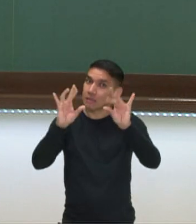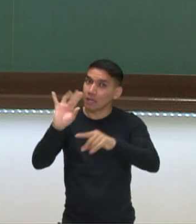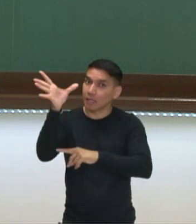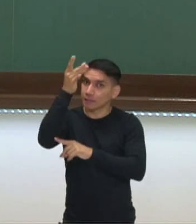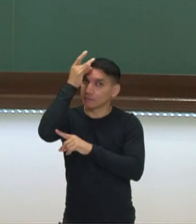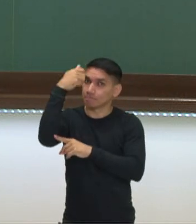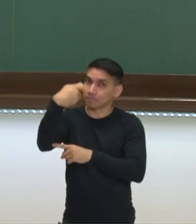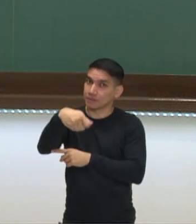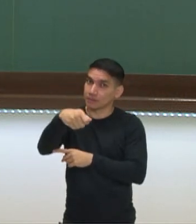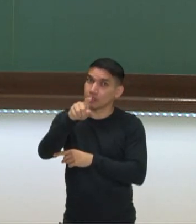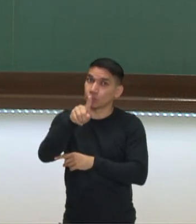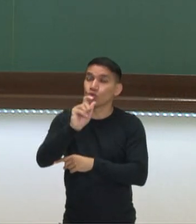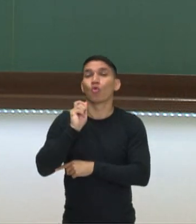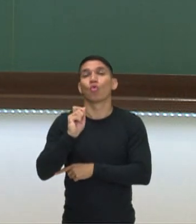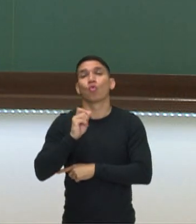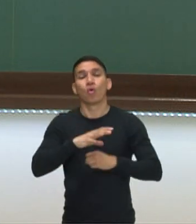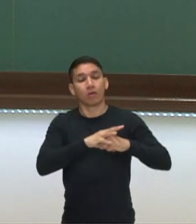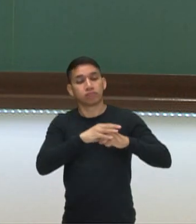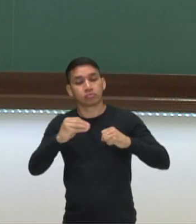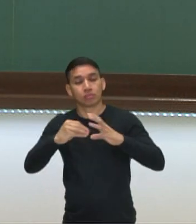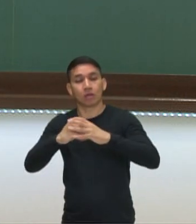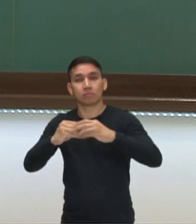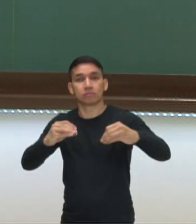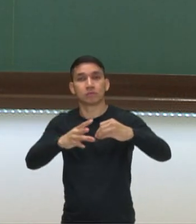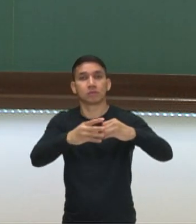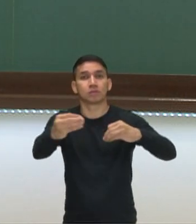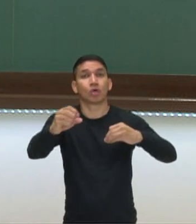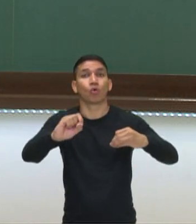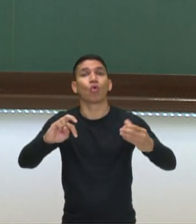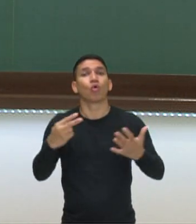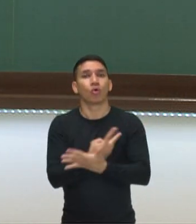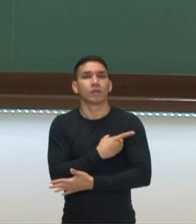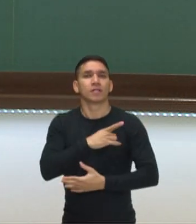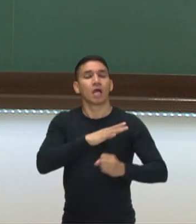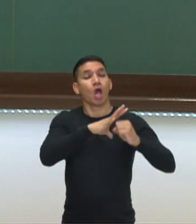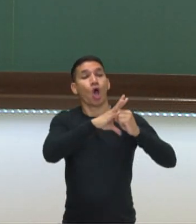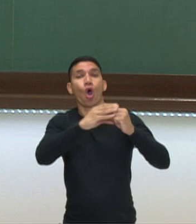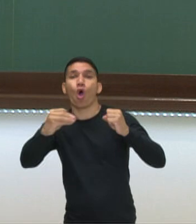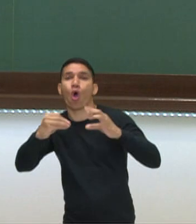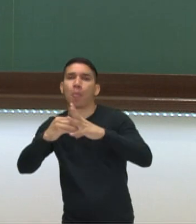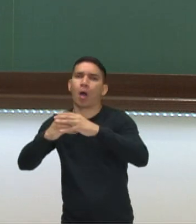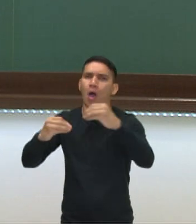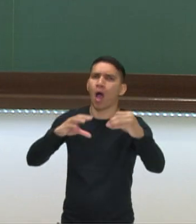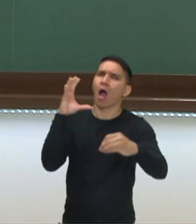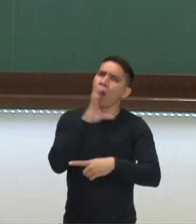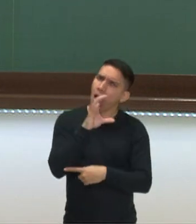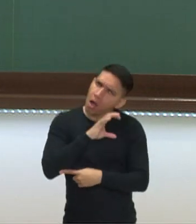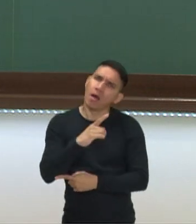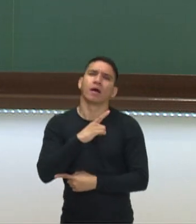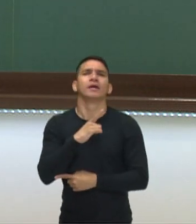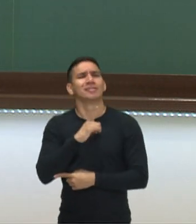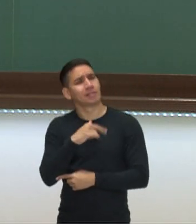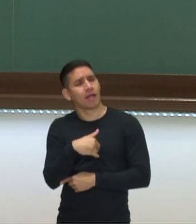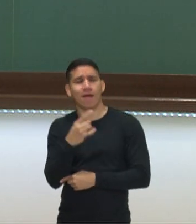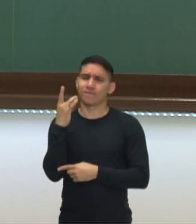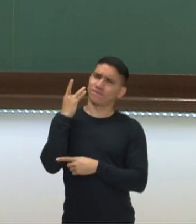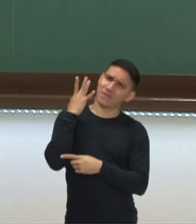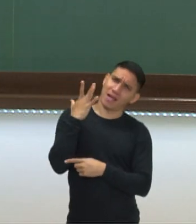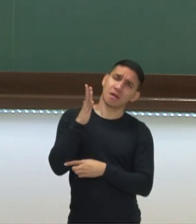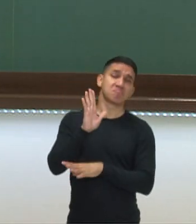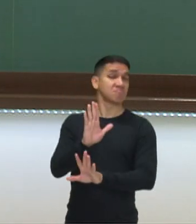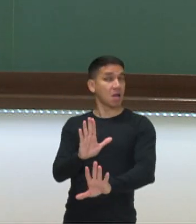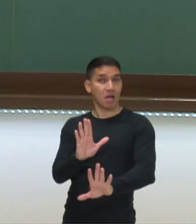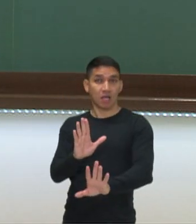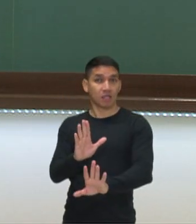mente, que reprodução assexuada, ela gera cópias, ela é rápida, é um processo fácil, mas